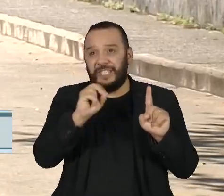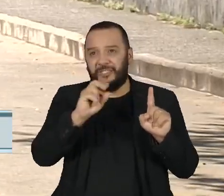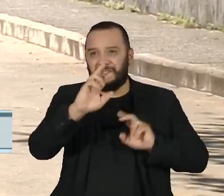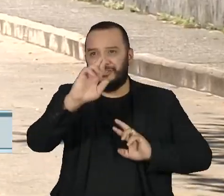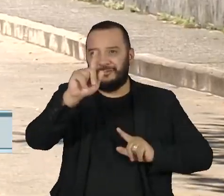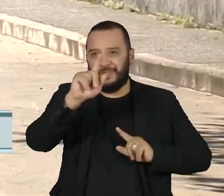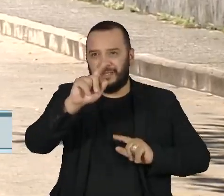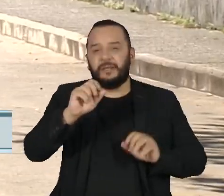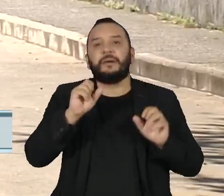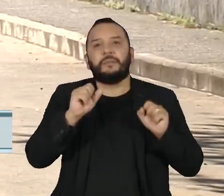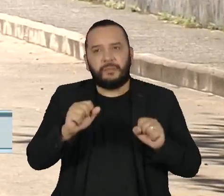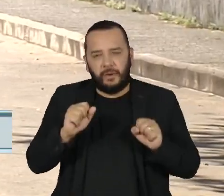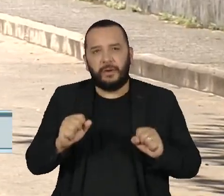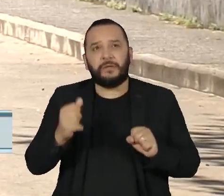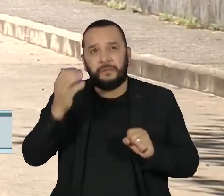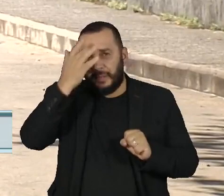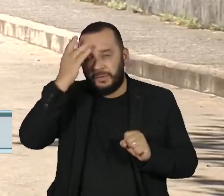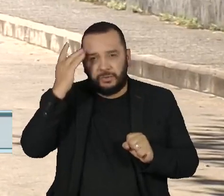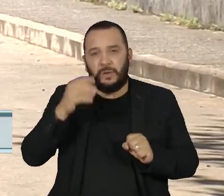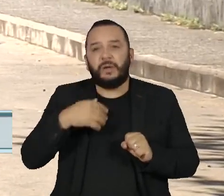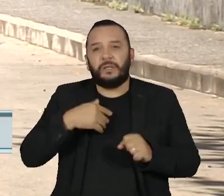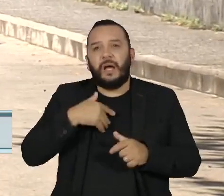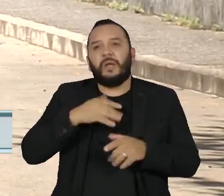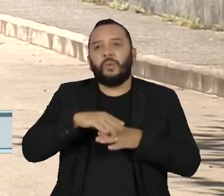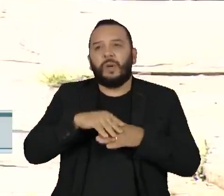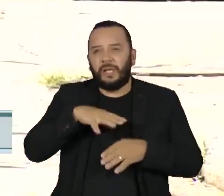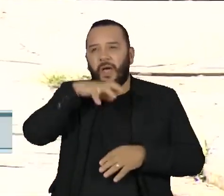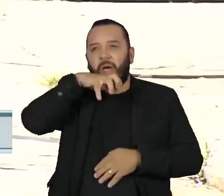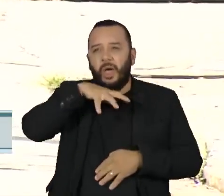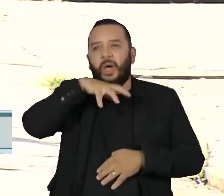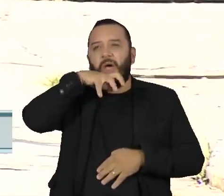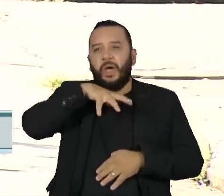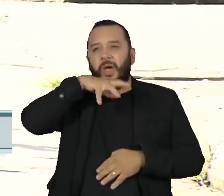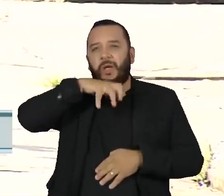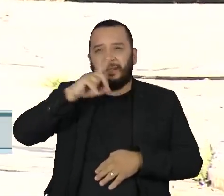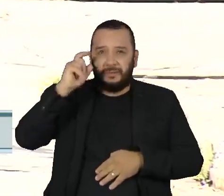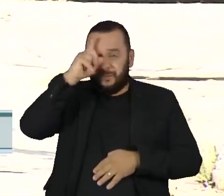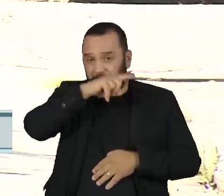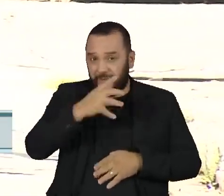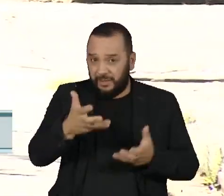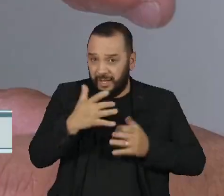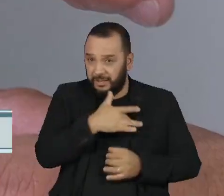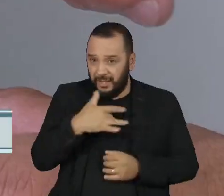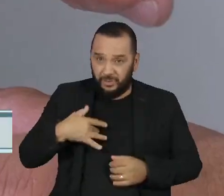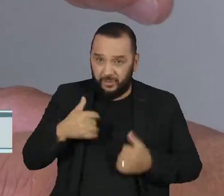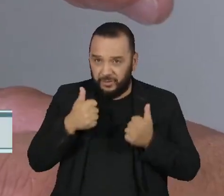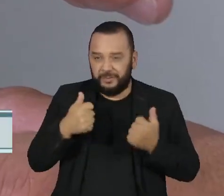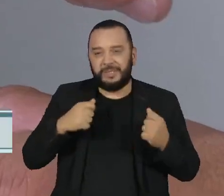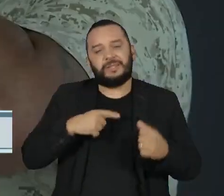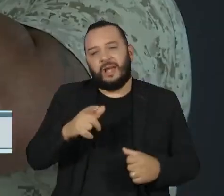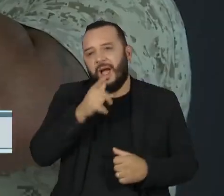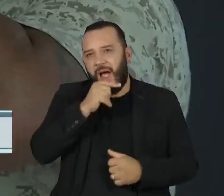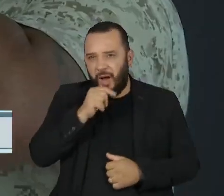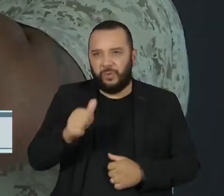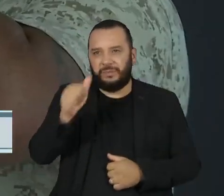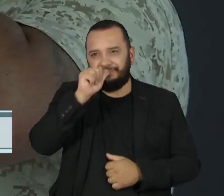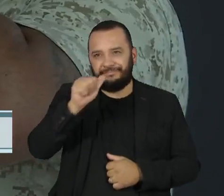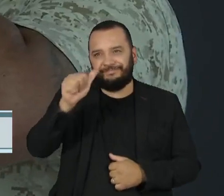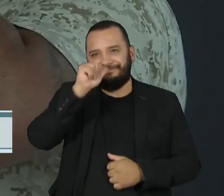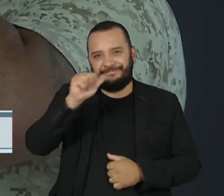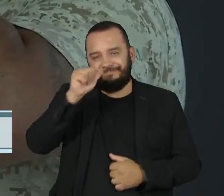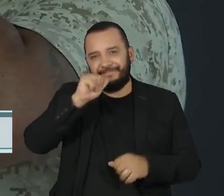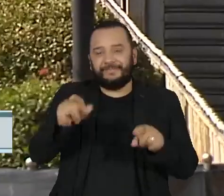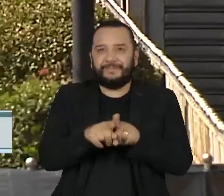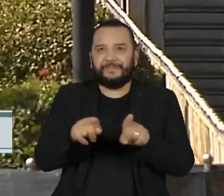desencadear crises de pessoas que tem problemas respiratórios para manter a saúde em dia é preciso caprichar na ingestão de água